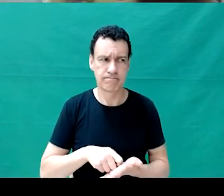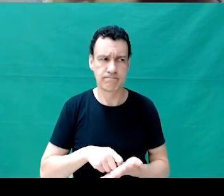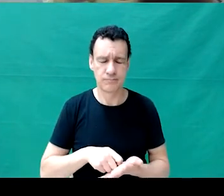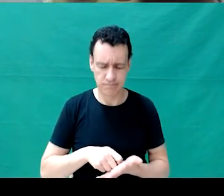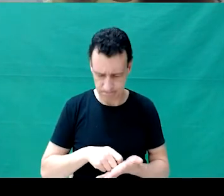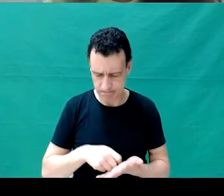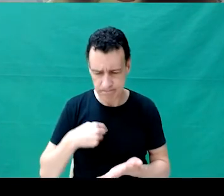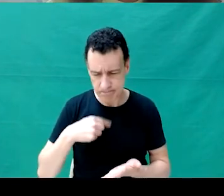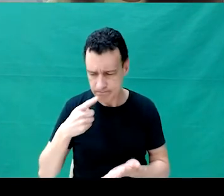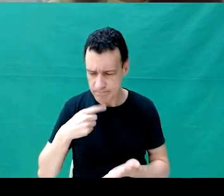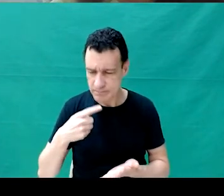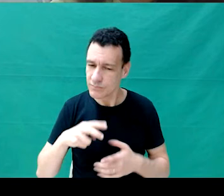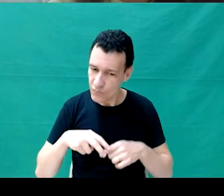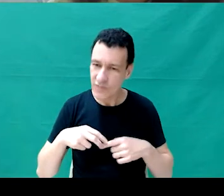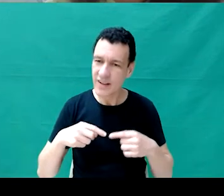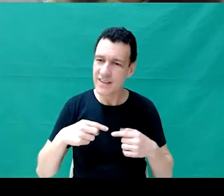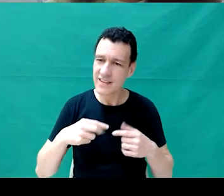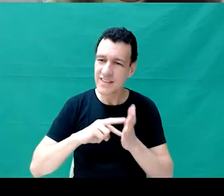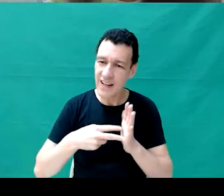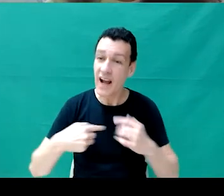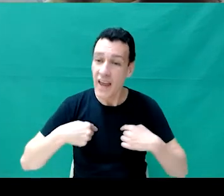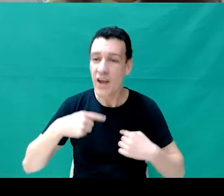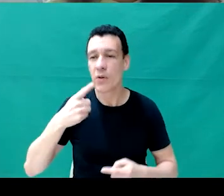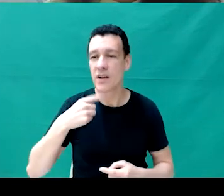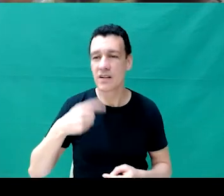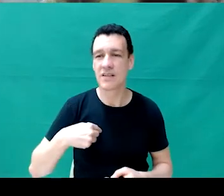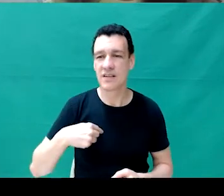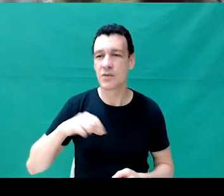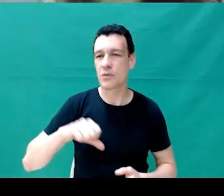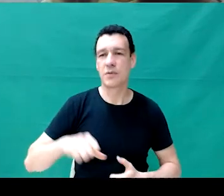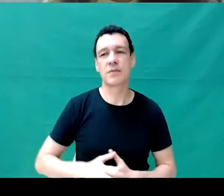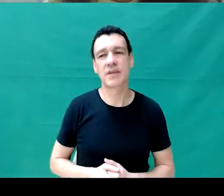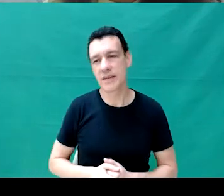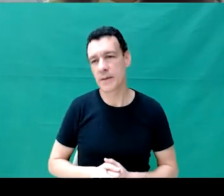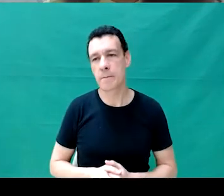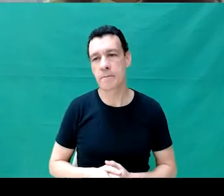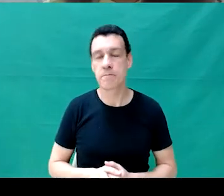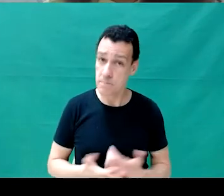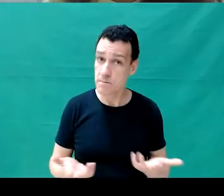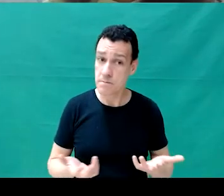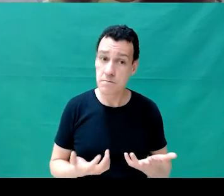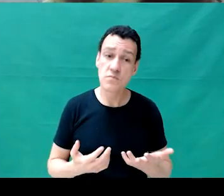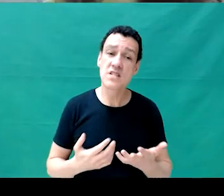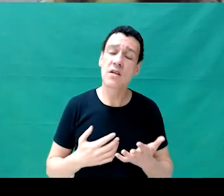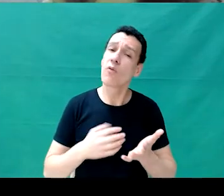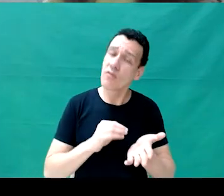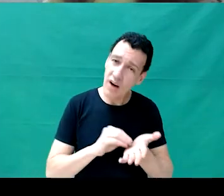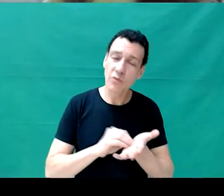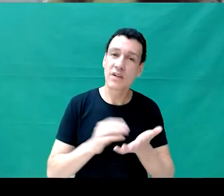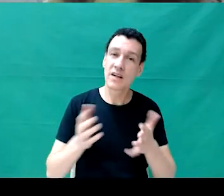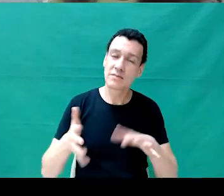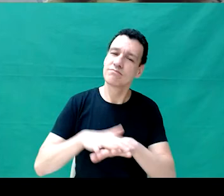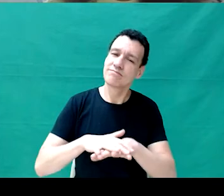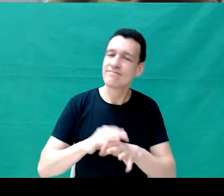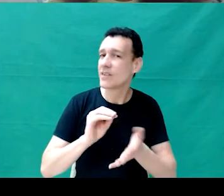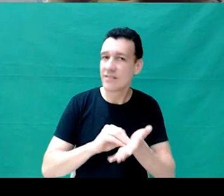quando a gente fala de inclusão, que é justamente o convidar as pessoas para dançar. O que seria isso